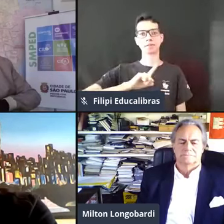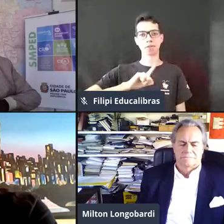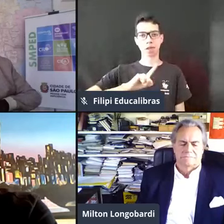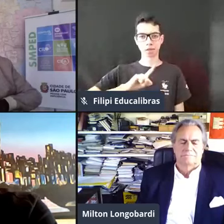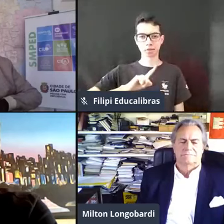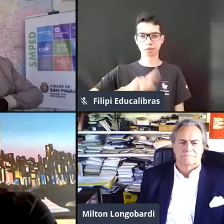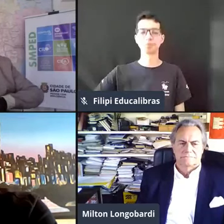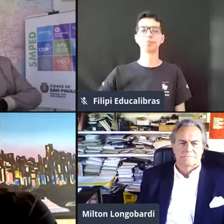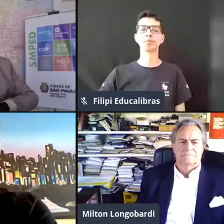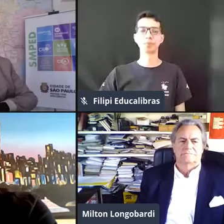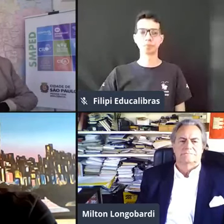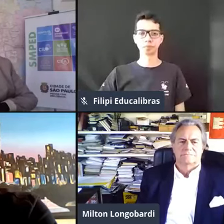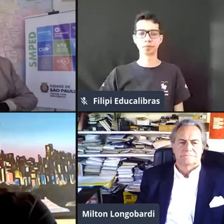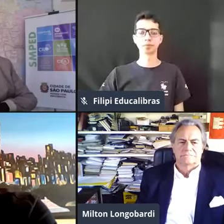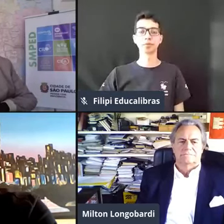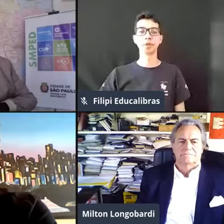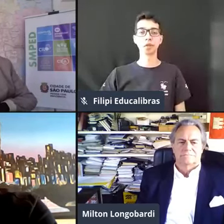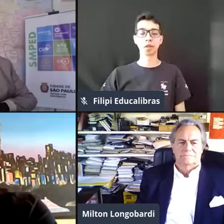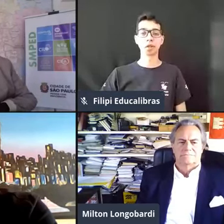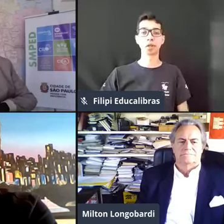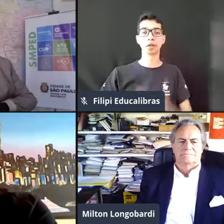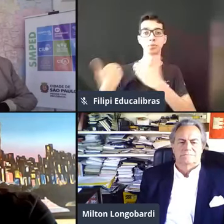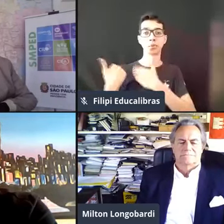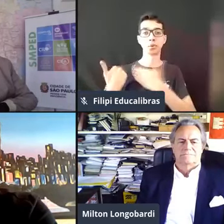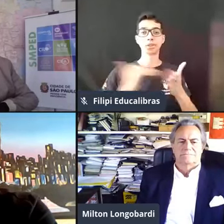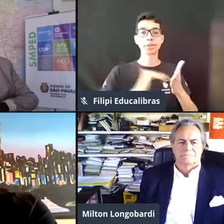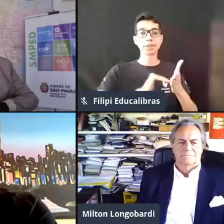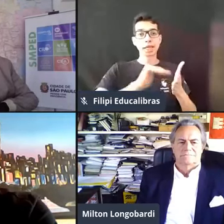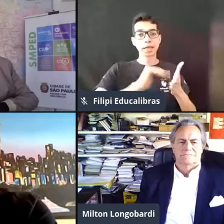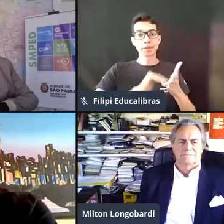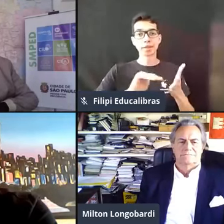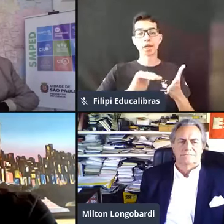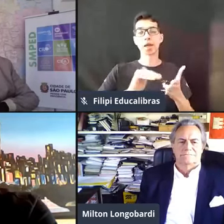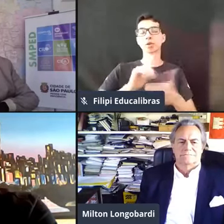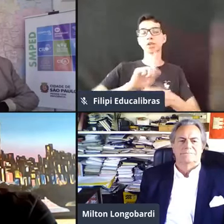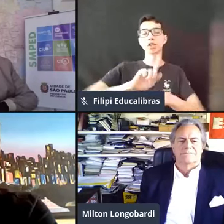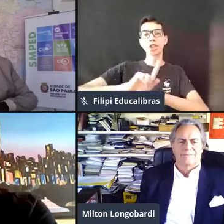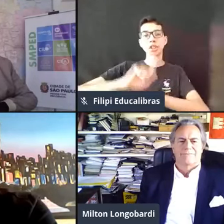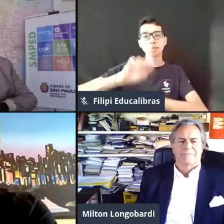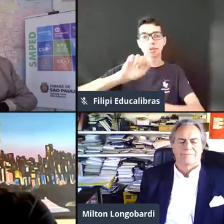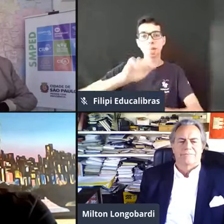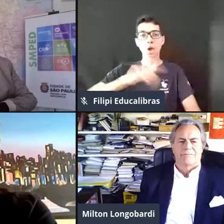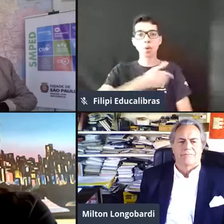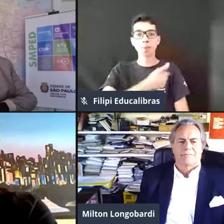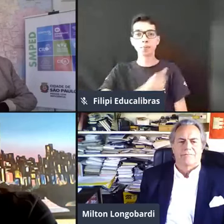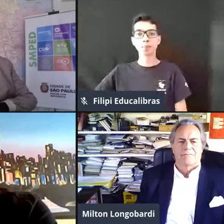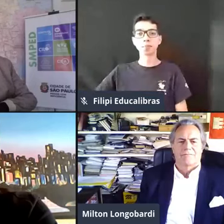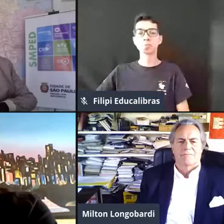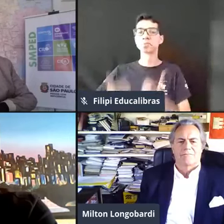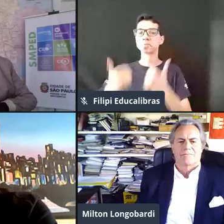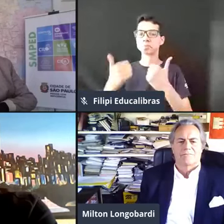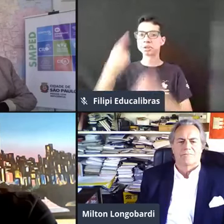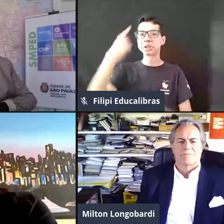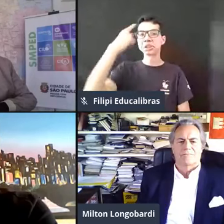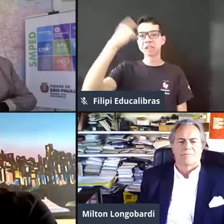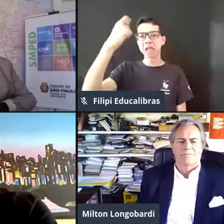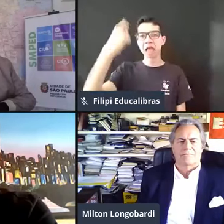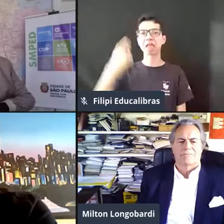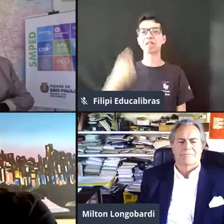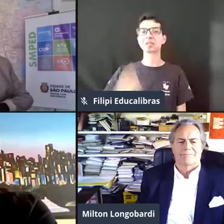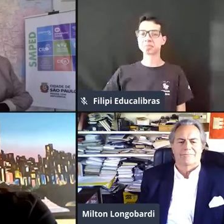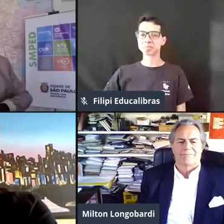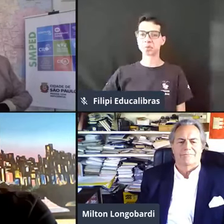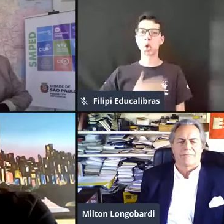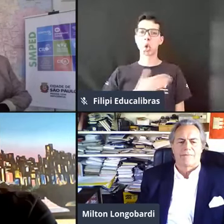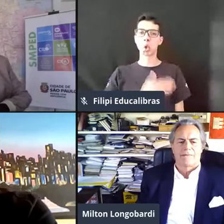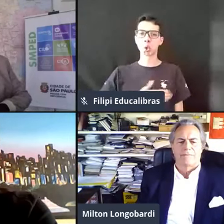de secretários ou de gestores públicos. Uma boa ideia, Milton, gostei. Bruno, considerações